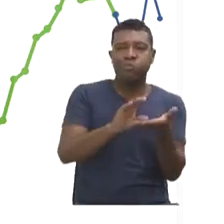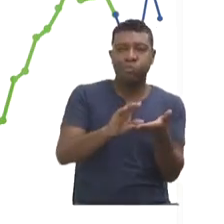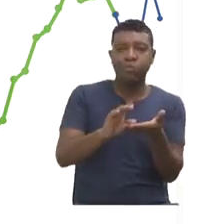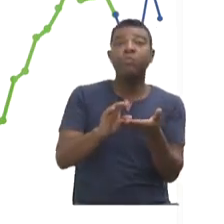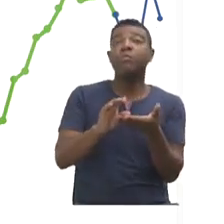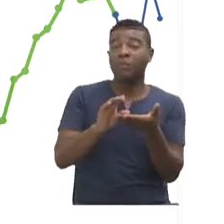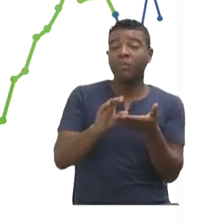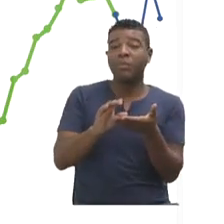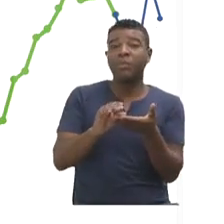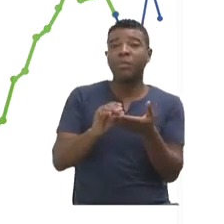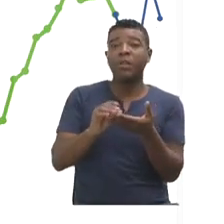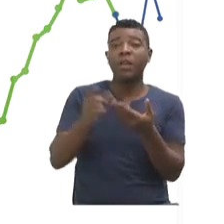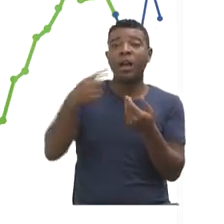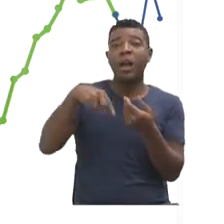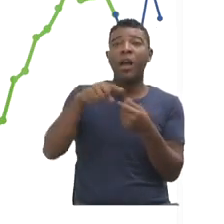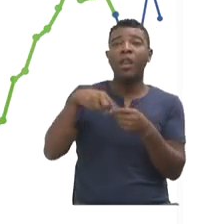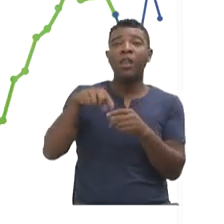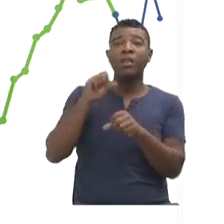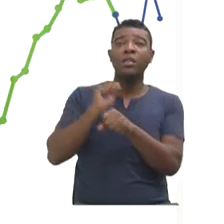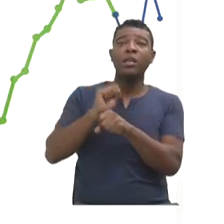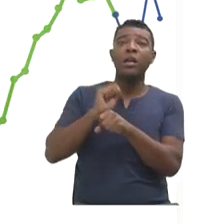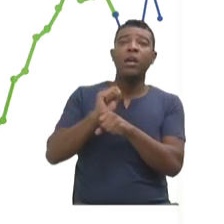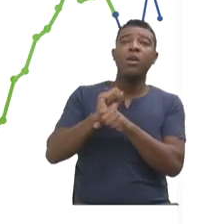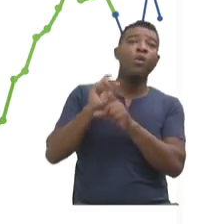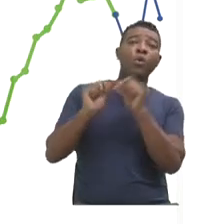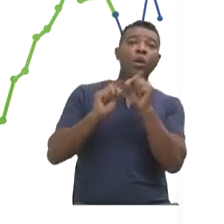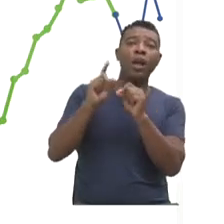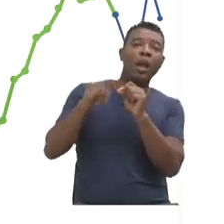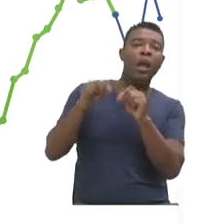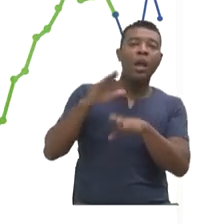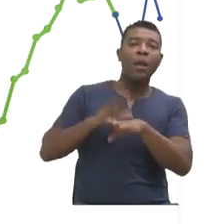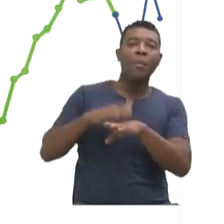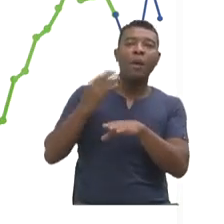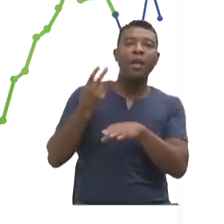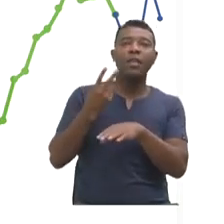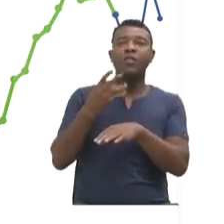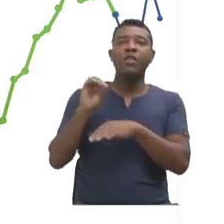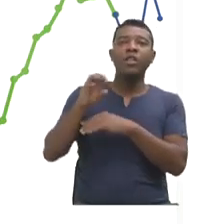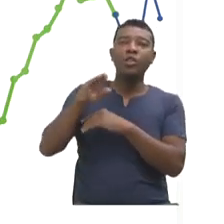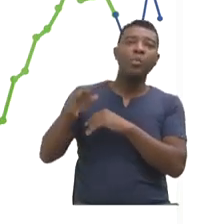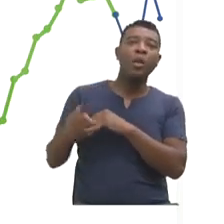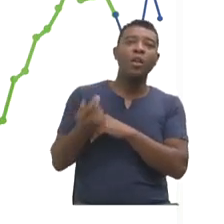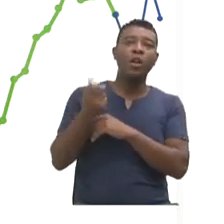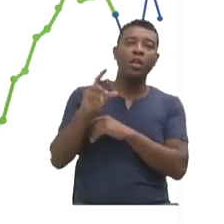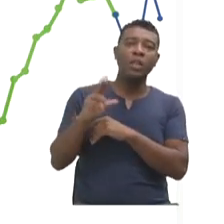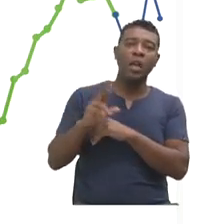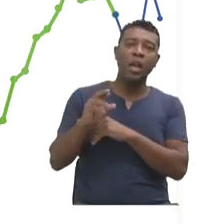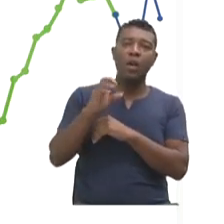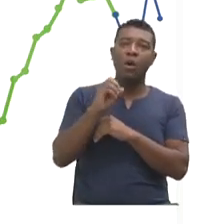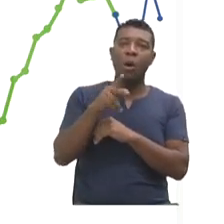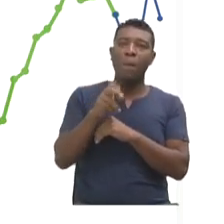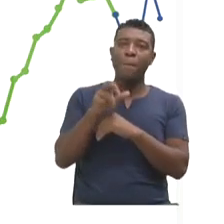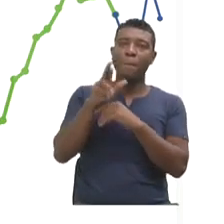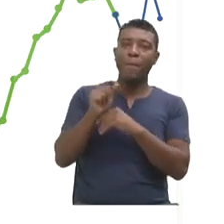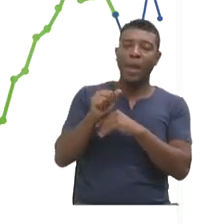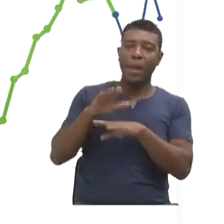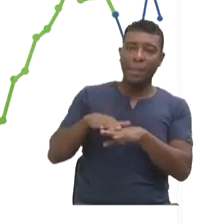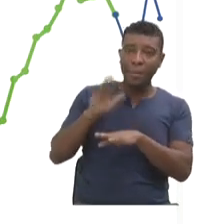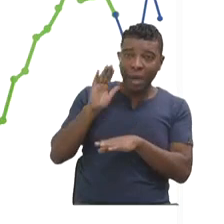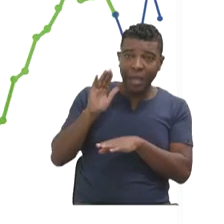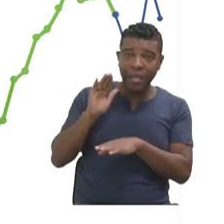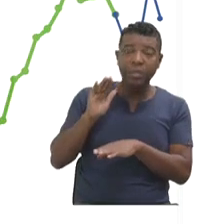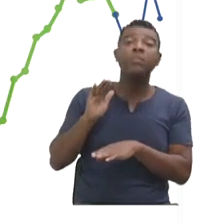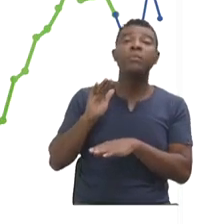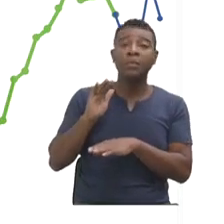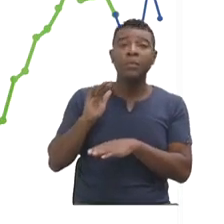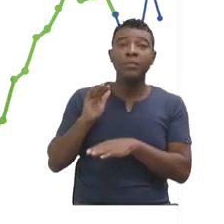é que a gente coloca aí quase 400 milhões de reais no Opera mais para vocês entenderem o governo federal lançou para o